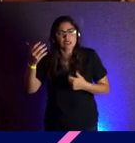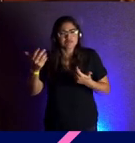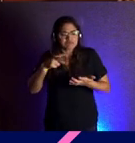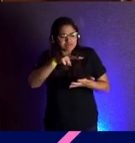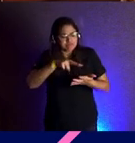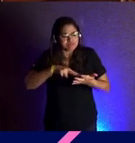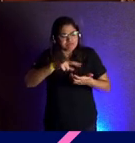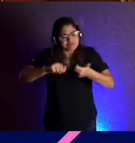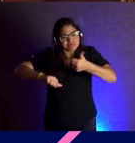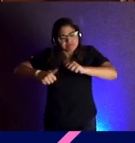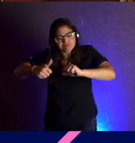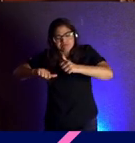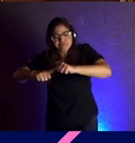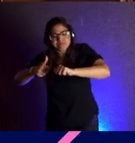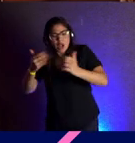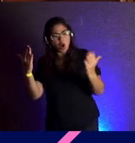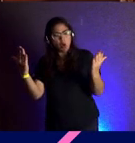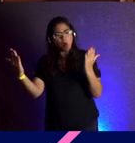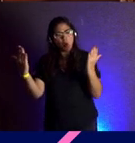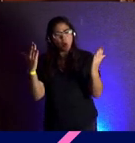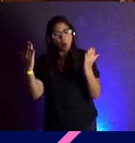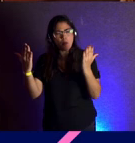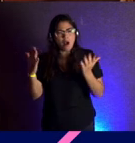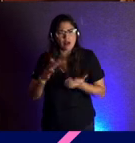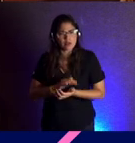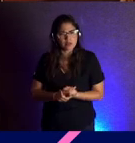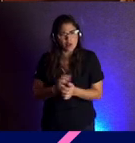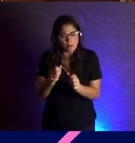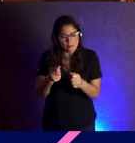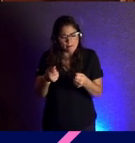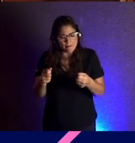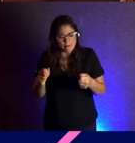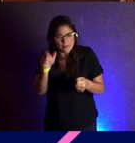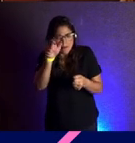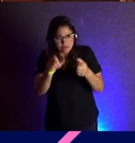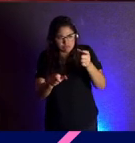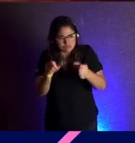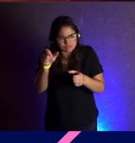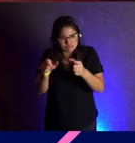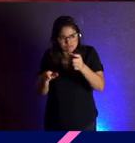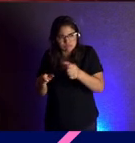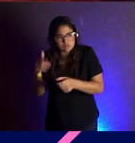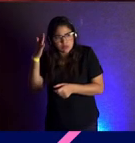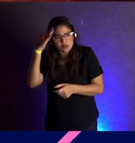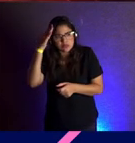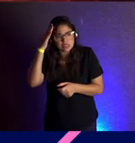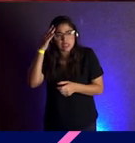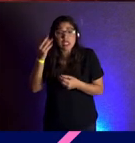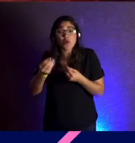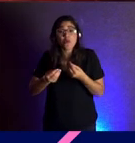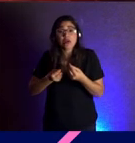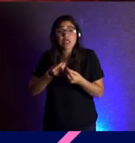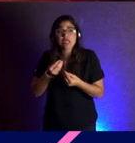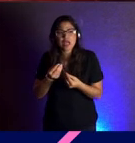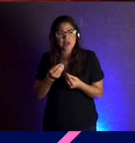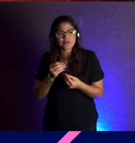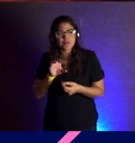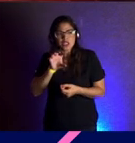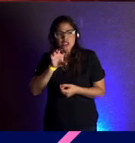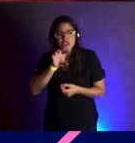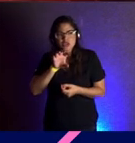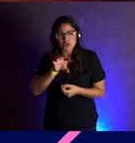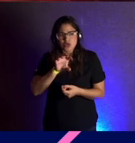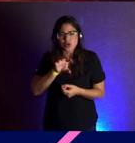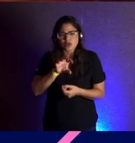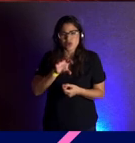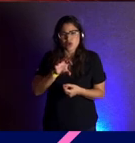comparadas, né? Então, esse mapeamento de pessoas, vamos dizer, em situações de vulnerabilidade,